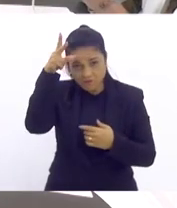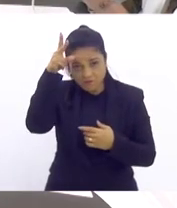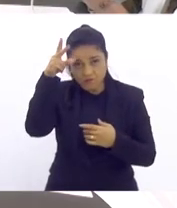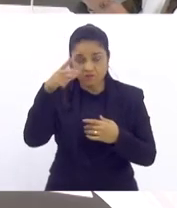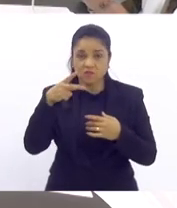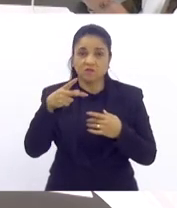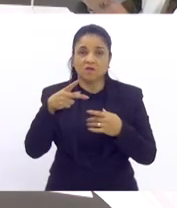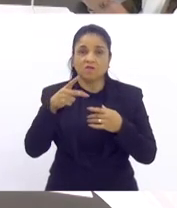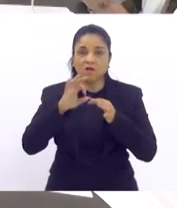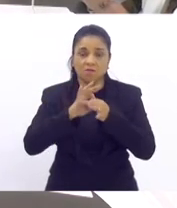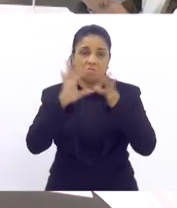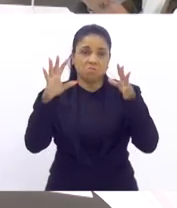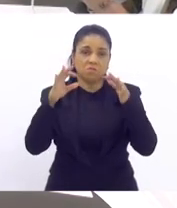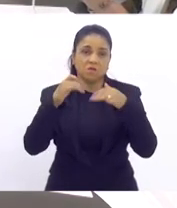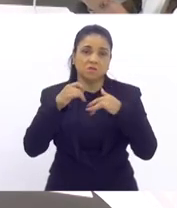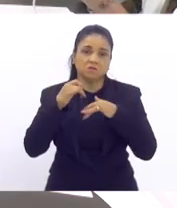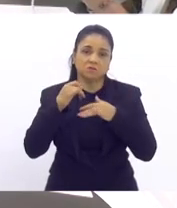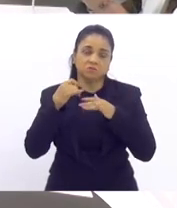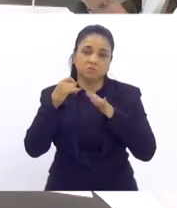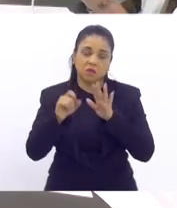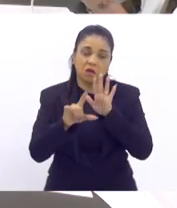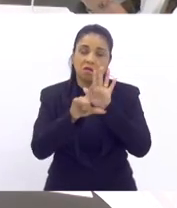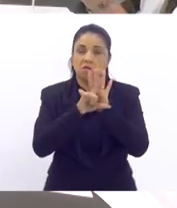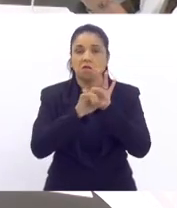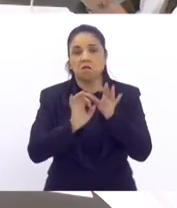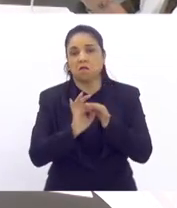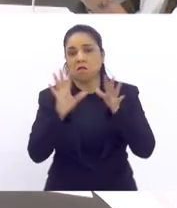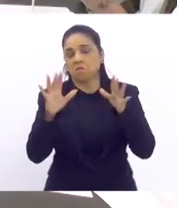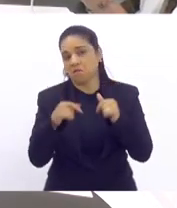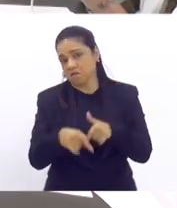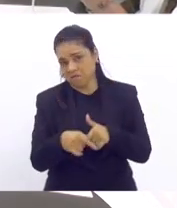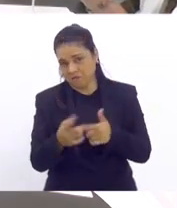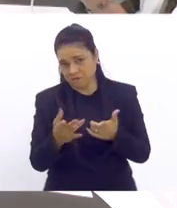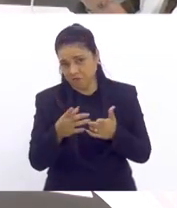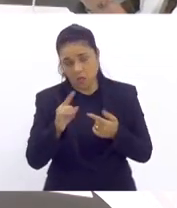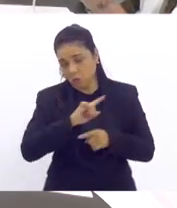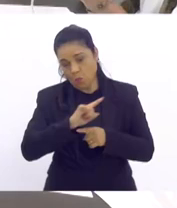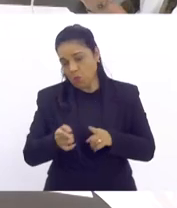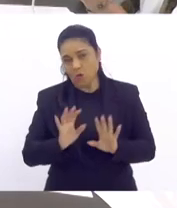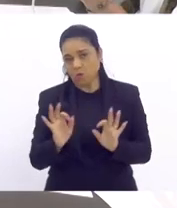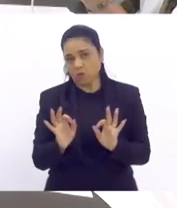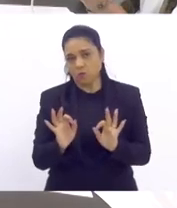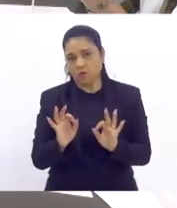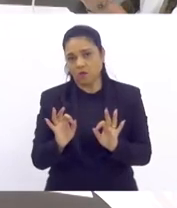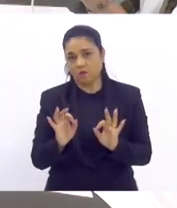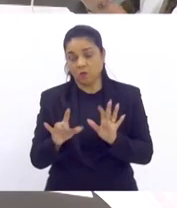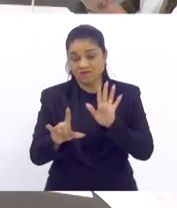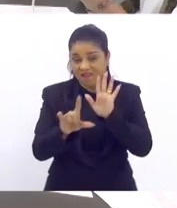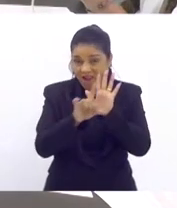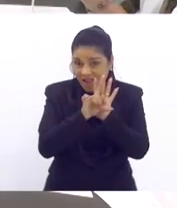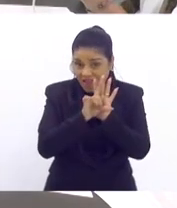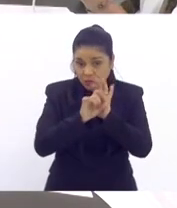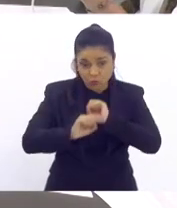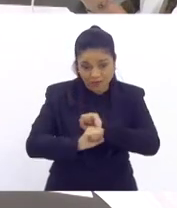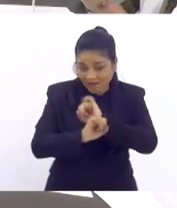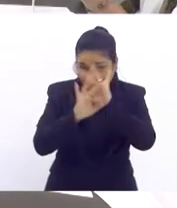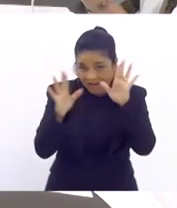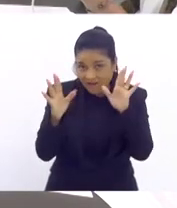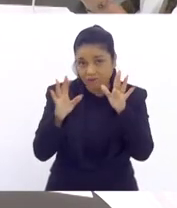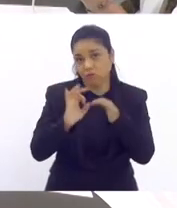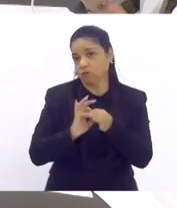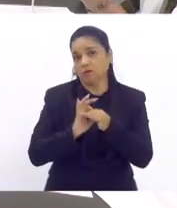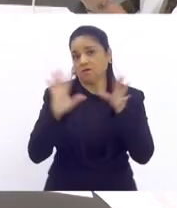a declaração Mas por outro lado contrário senso ela também não proibiu então tudo que a lei não Veda expressamente autorizado está